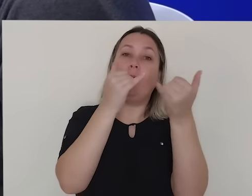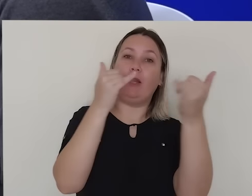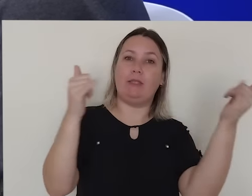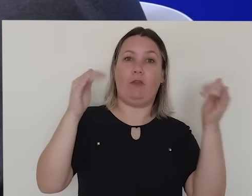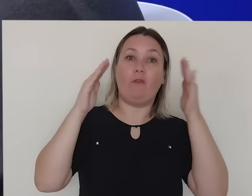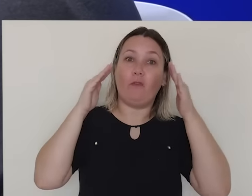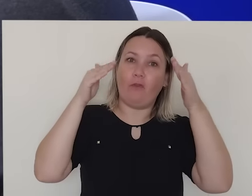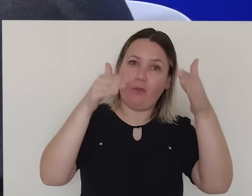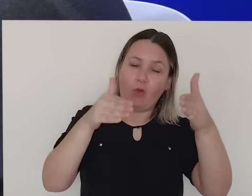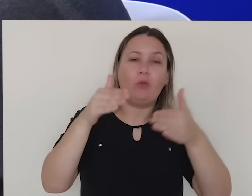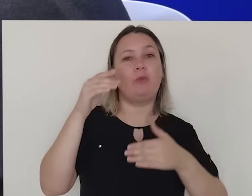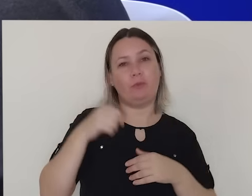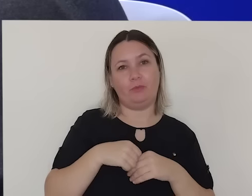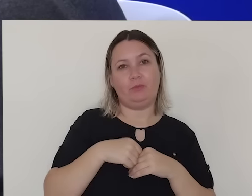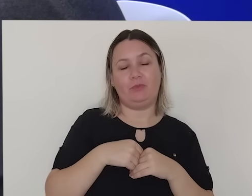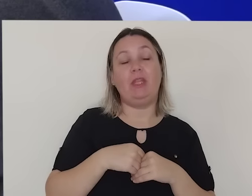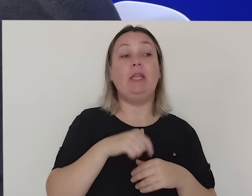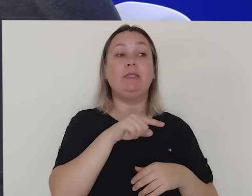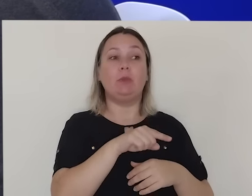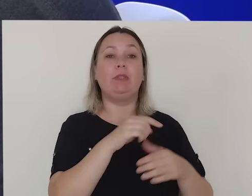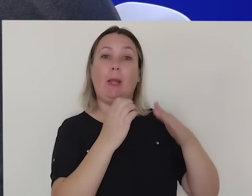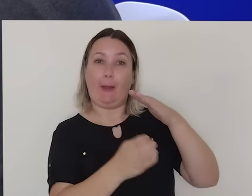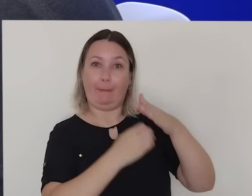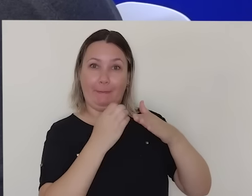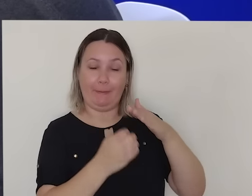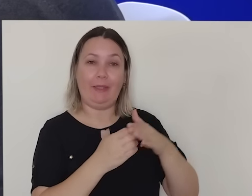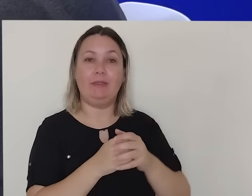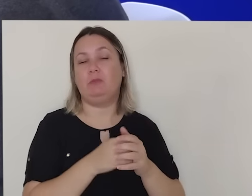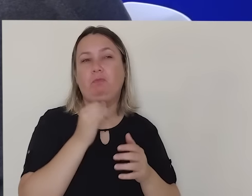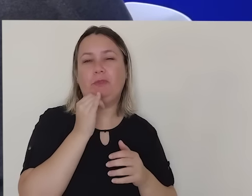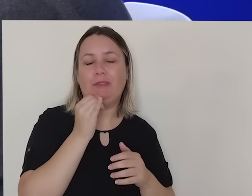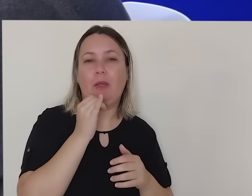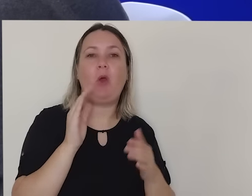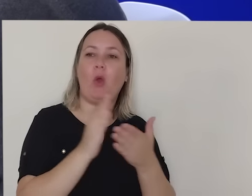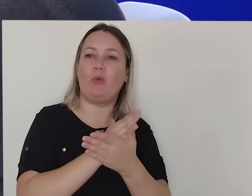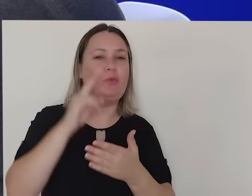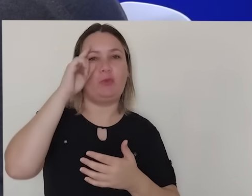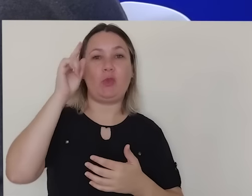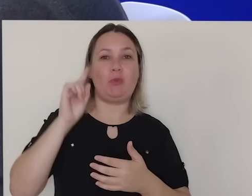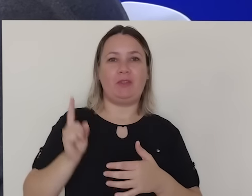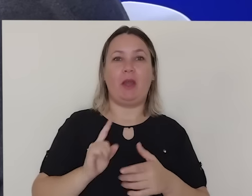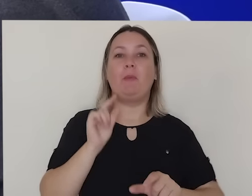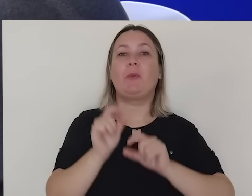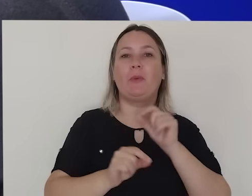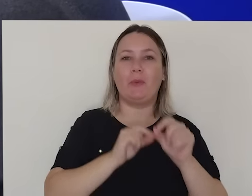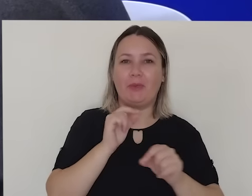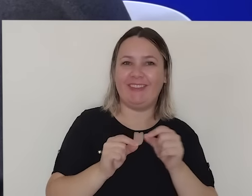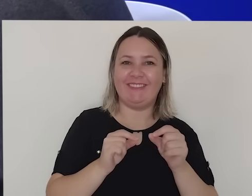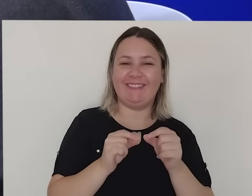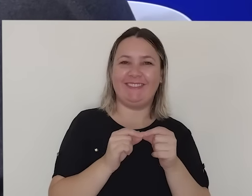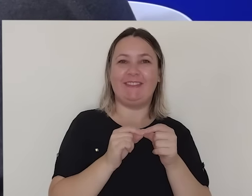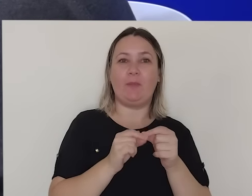gente tem a bied como eh por exemplo né uma coisa que ninguém sabe a maior eh sistemista que faz componentes de celulares